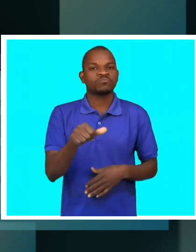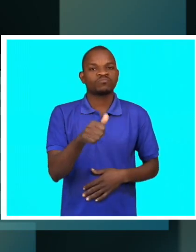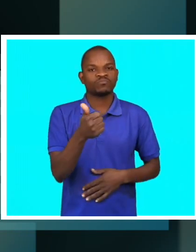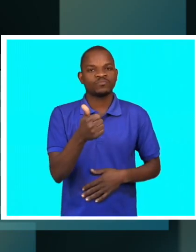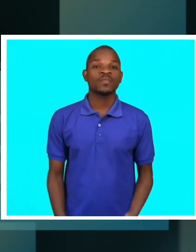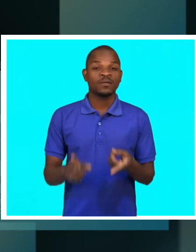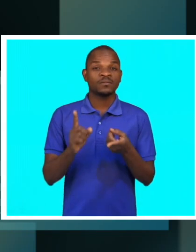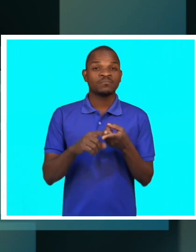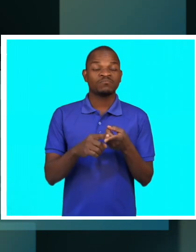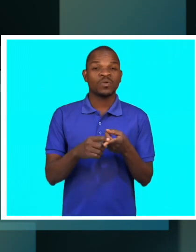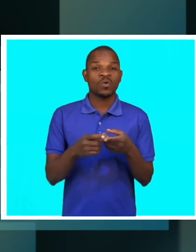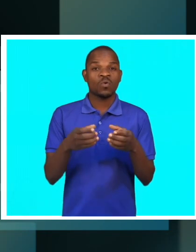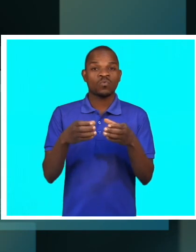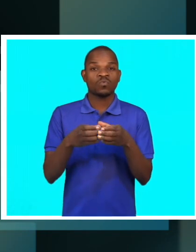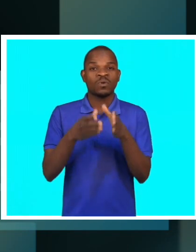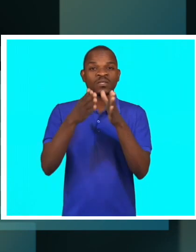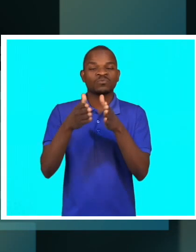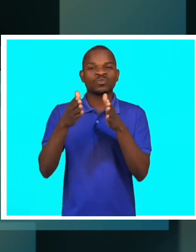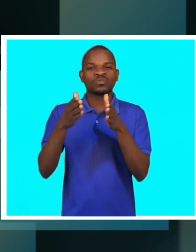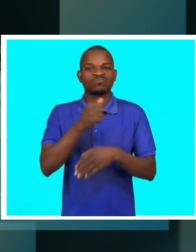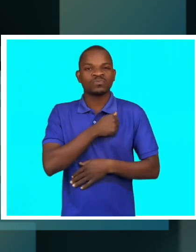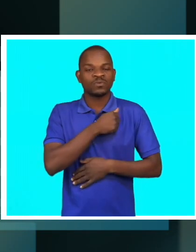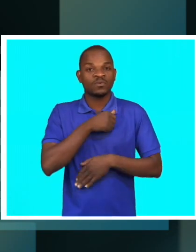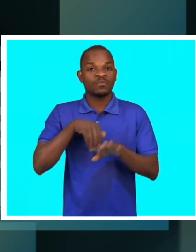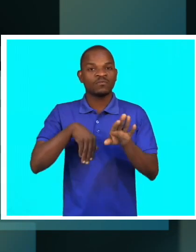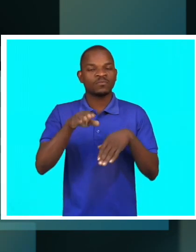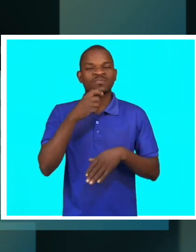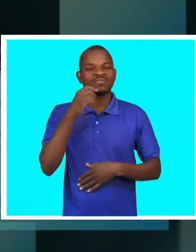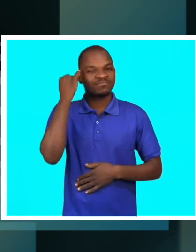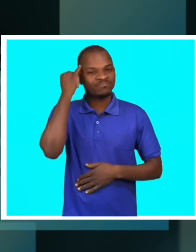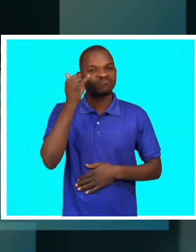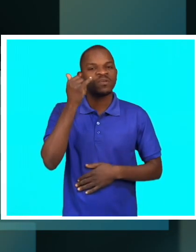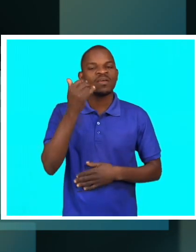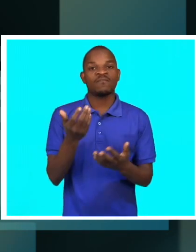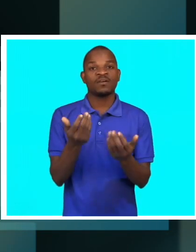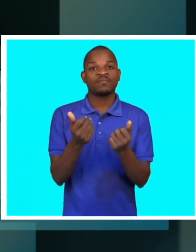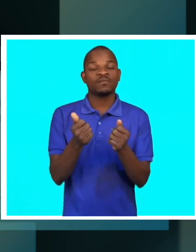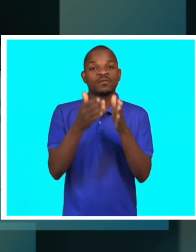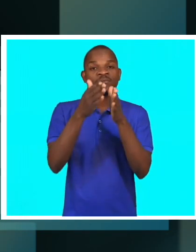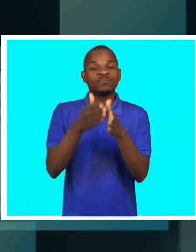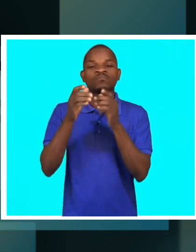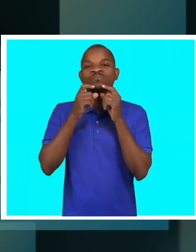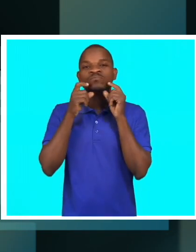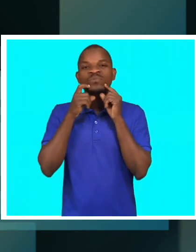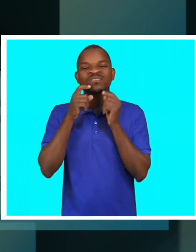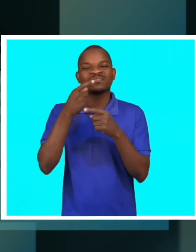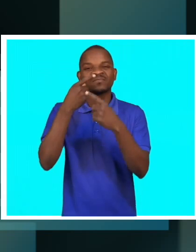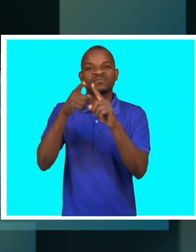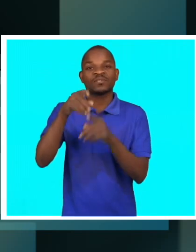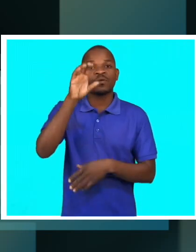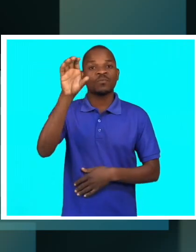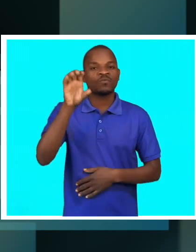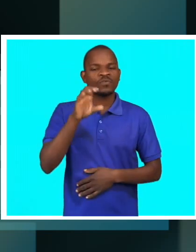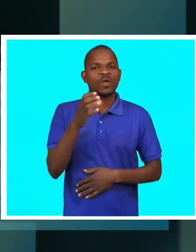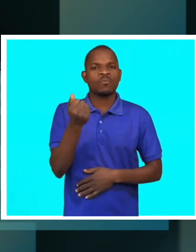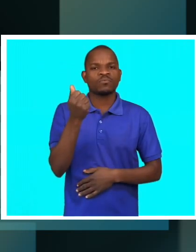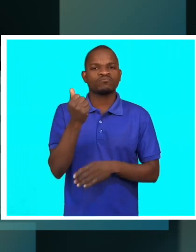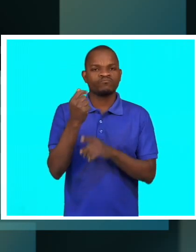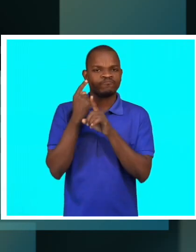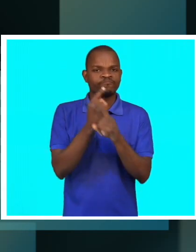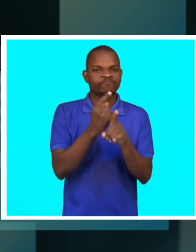mas sim superiores. De acordo com os adaptos de futebol, esta iniciativa vai facilitar que os moçambicanos de outras províncias do